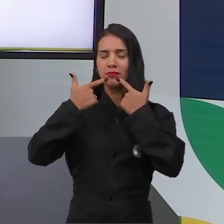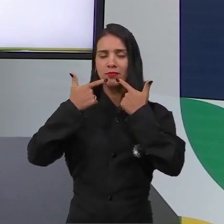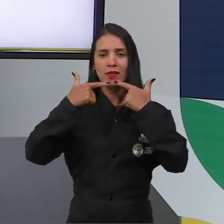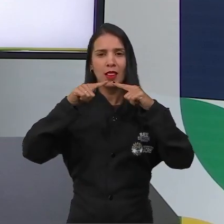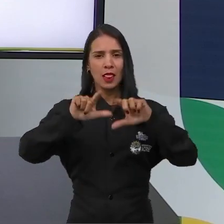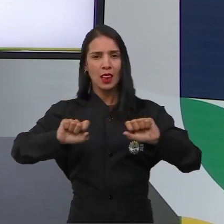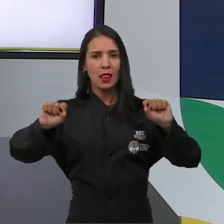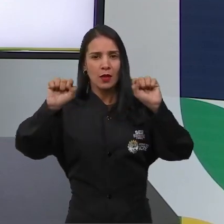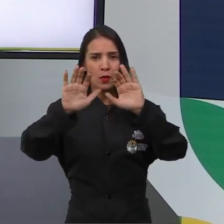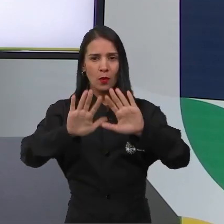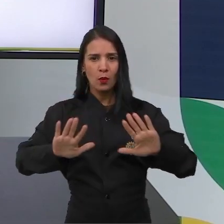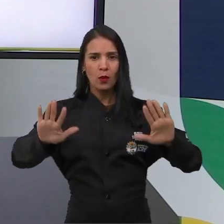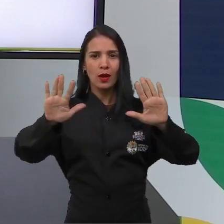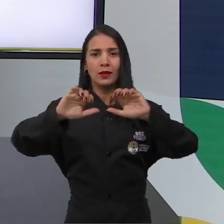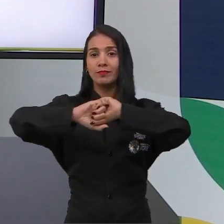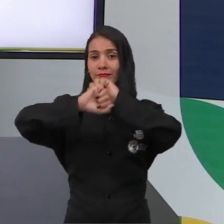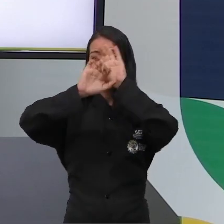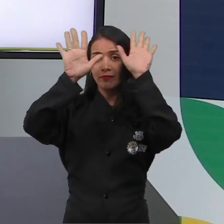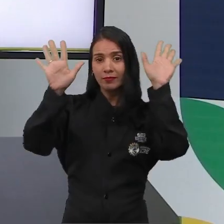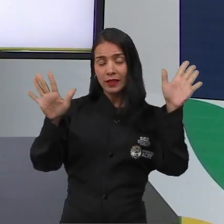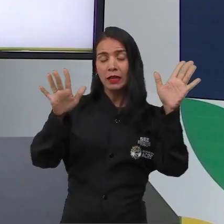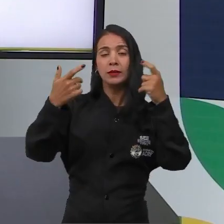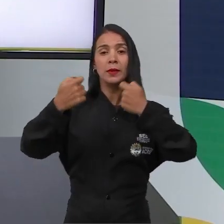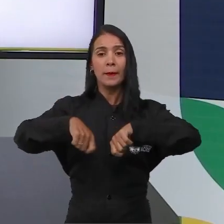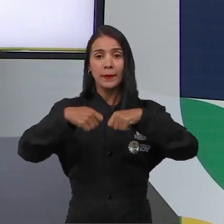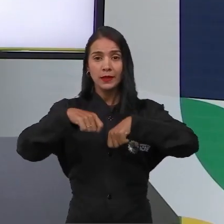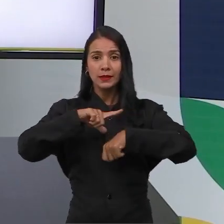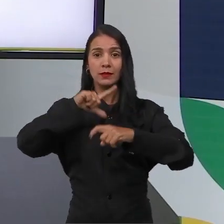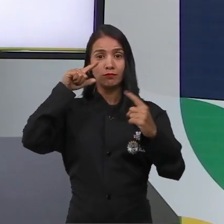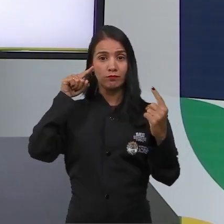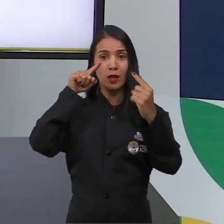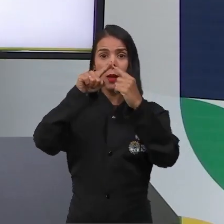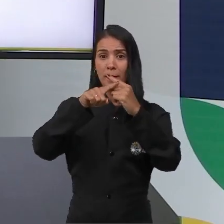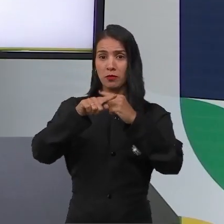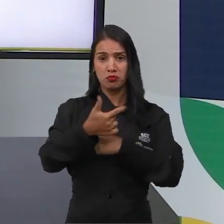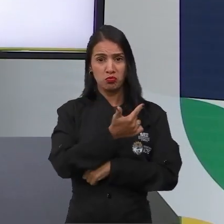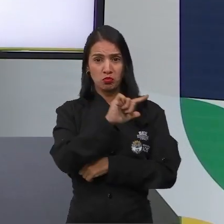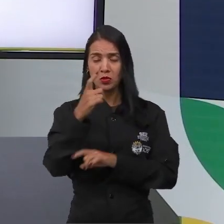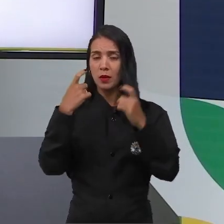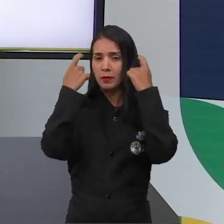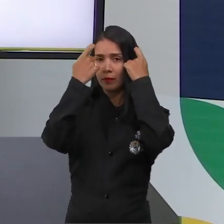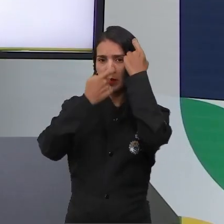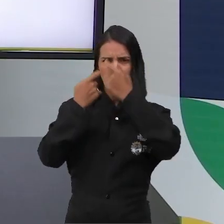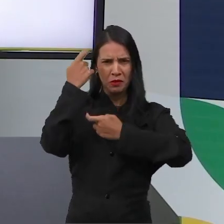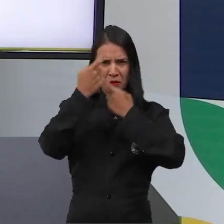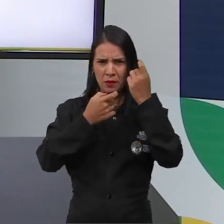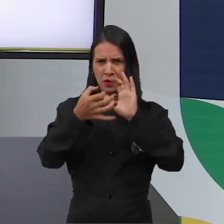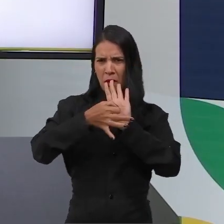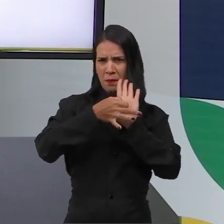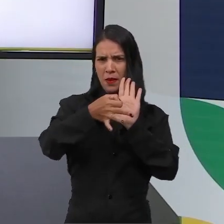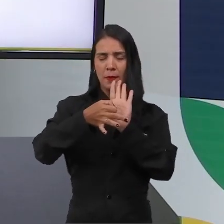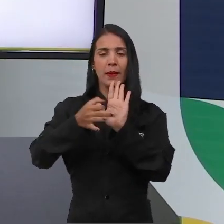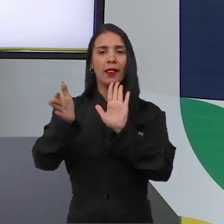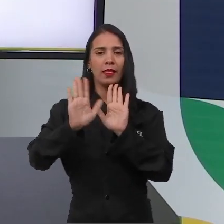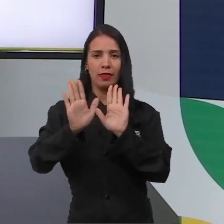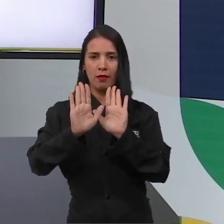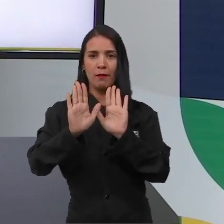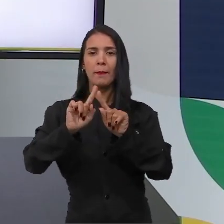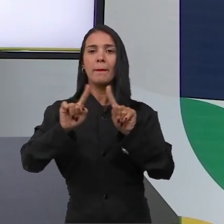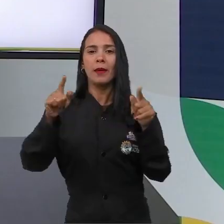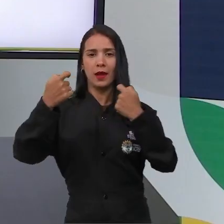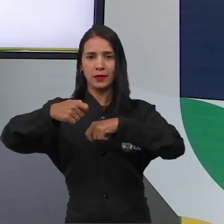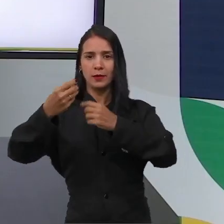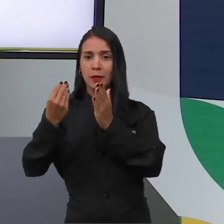linguagem objetiva, que não se preocupa em opinar sobre os fatos, mas se preocupa em trazer a opinião em